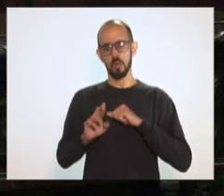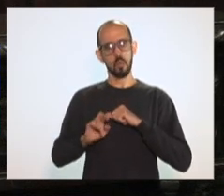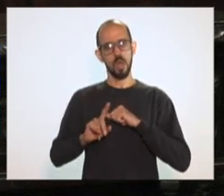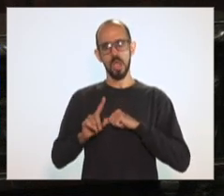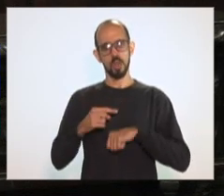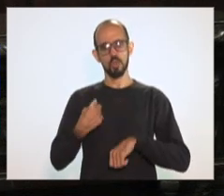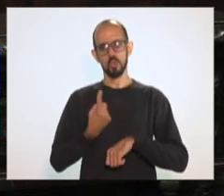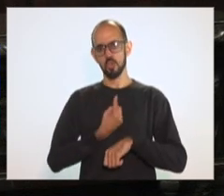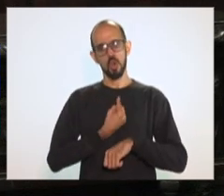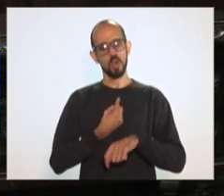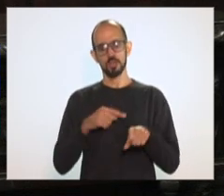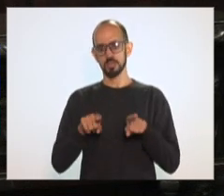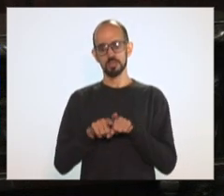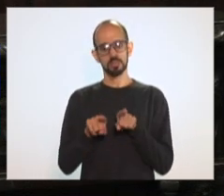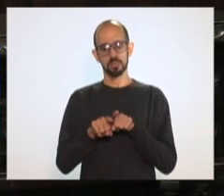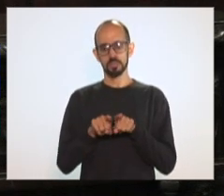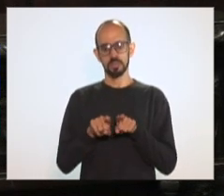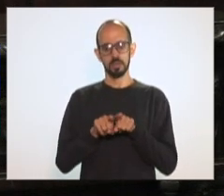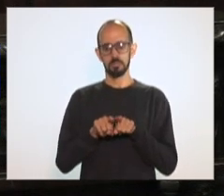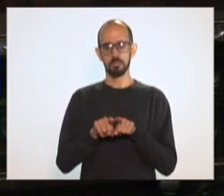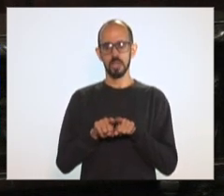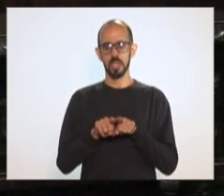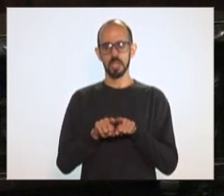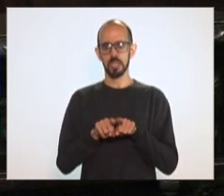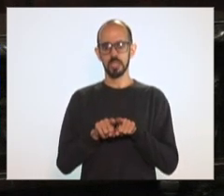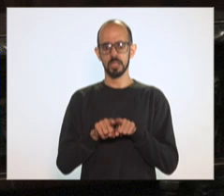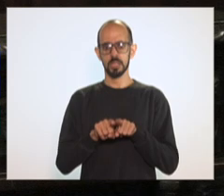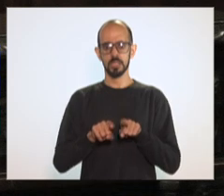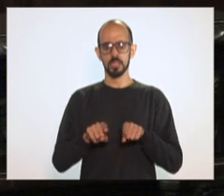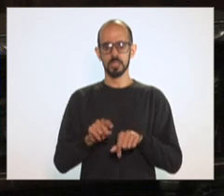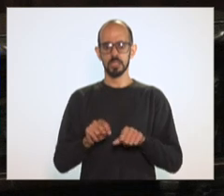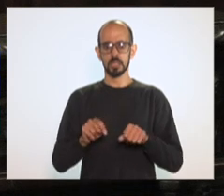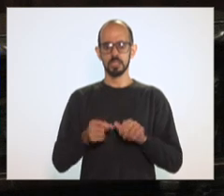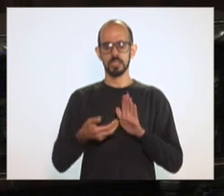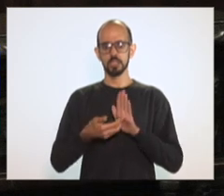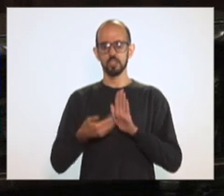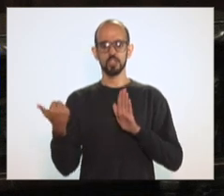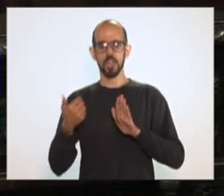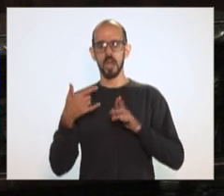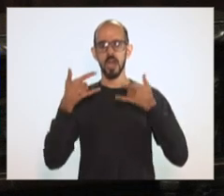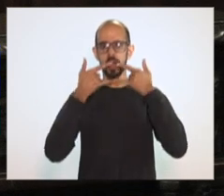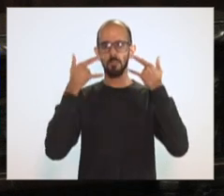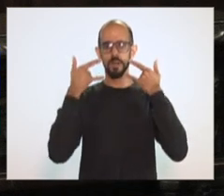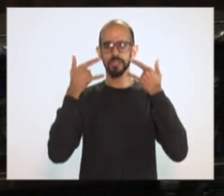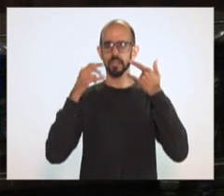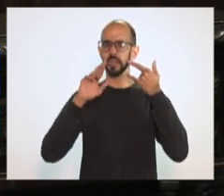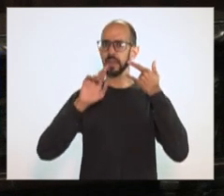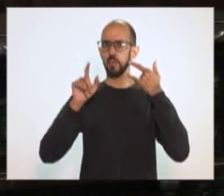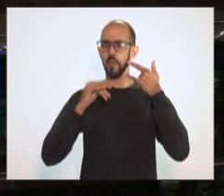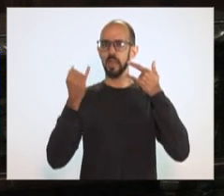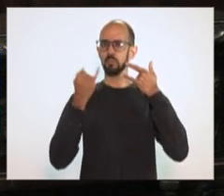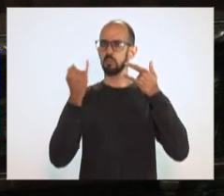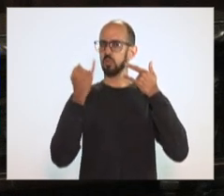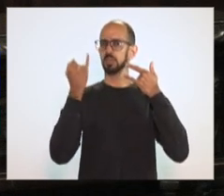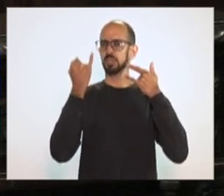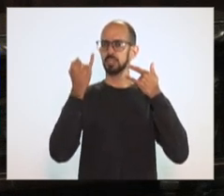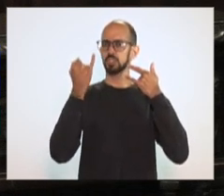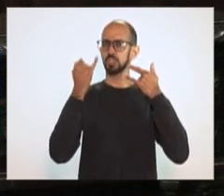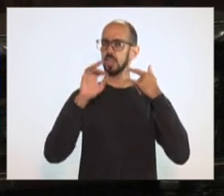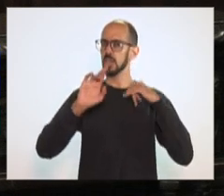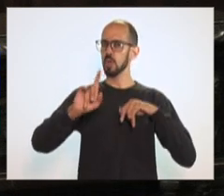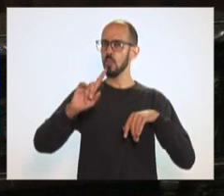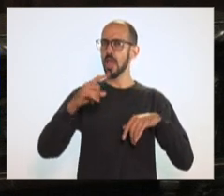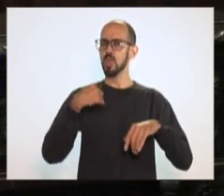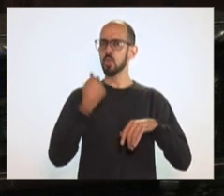que defendemos que, por exemplo, a máscara não seria algo tão fundamental e importante. Não